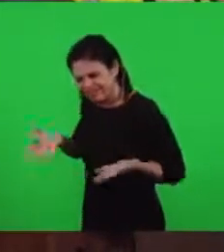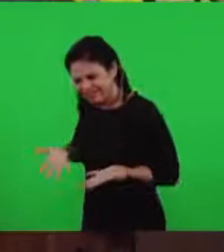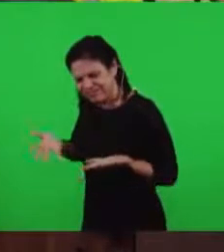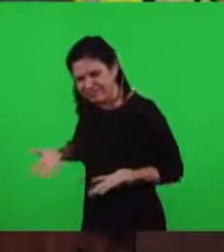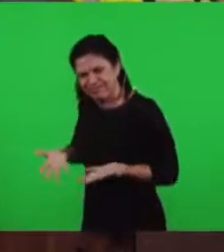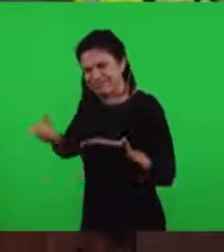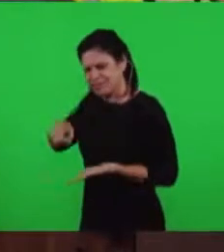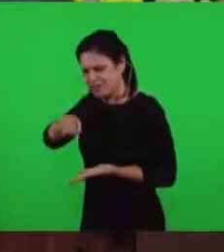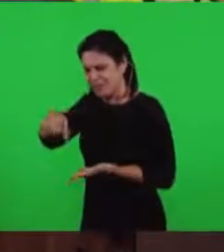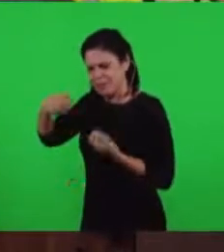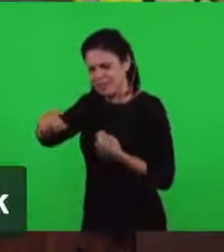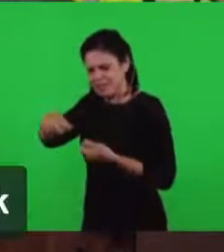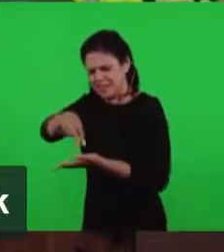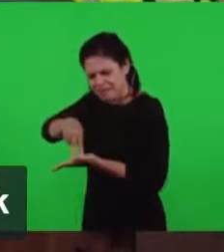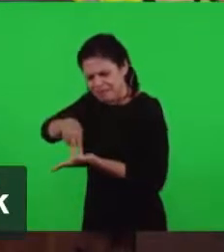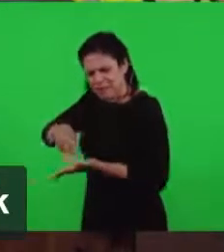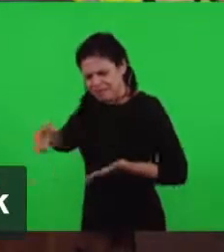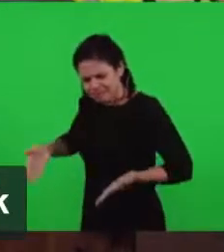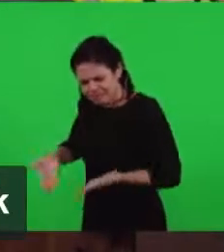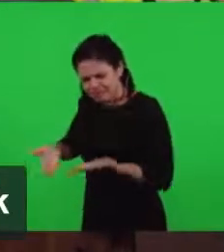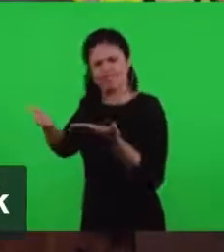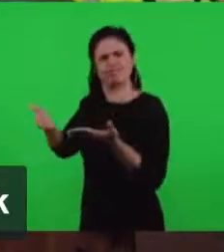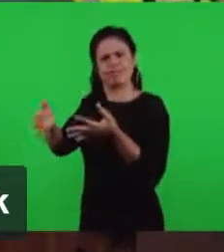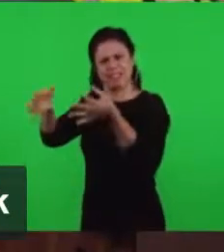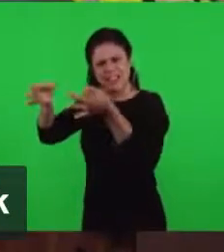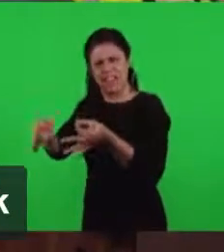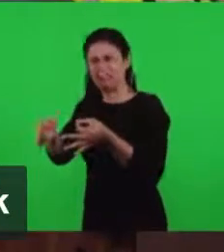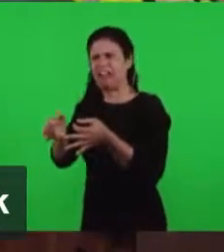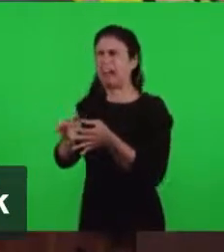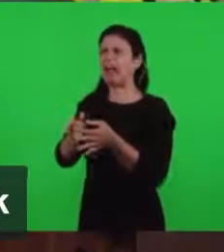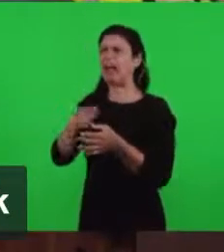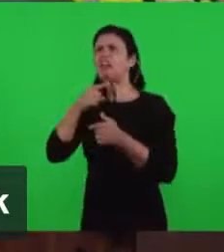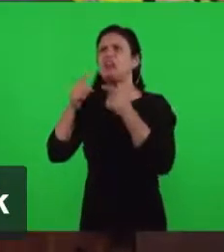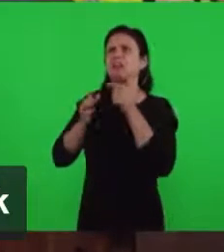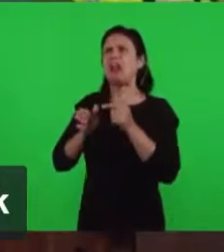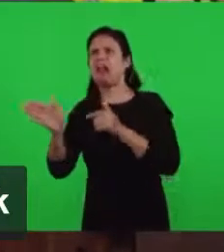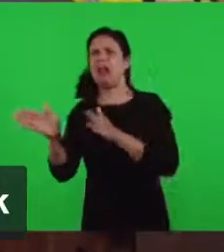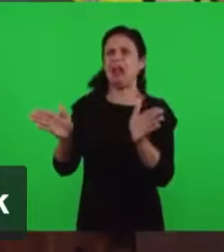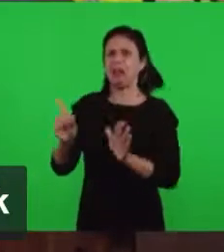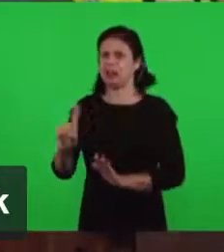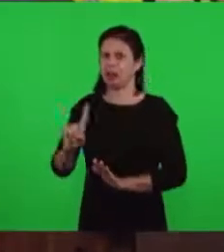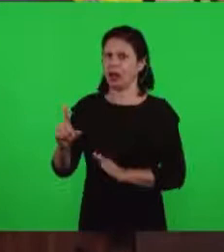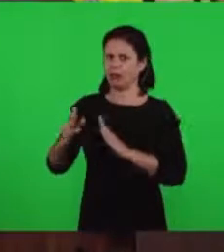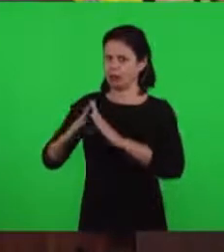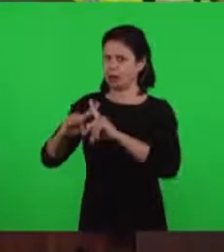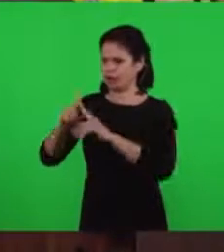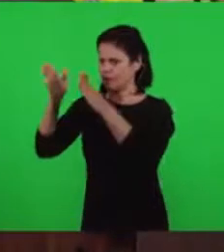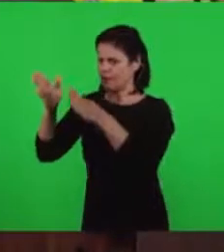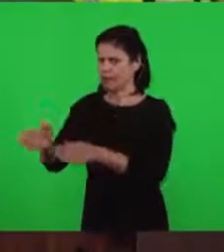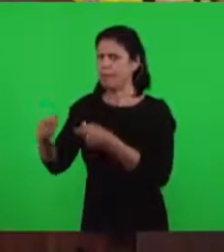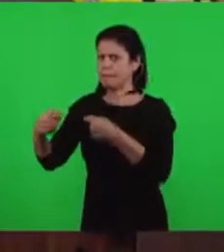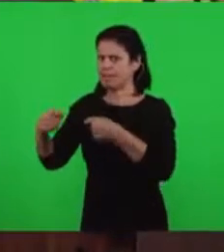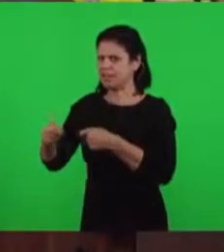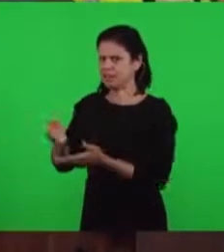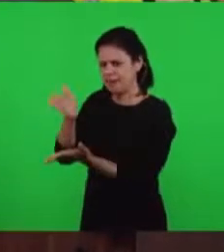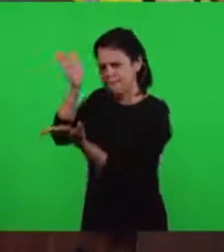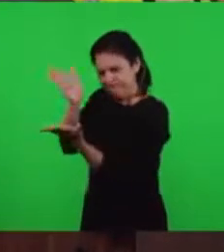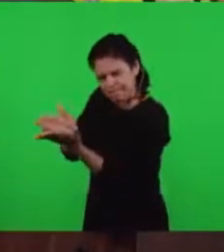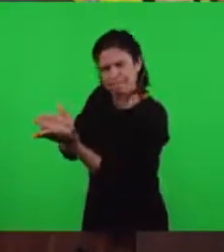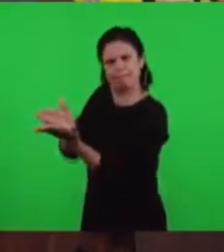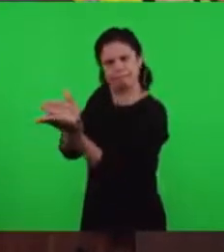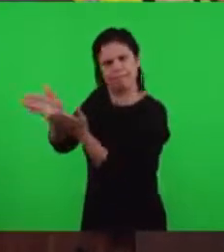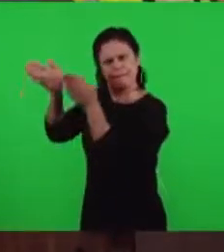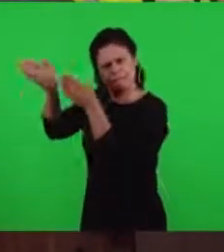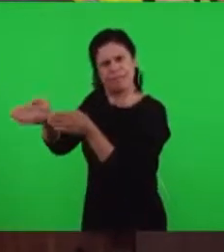firmeza de definição para que a igreja caminho nesses últimos tempos